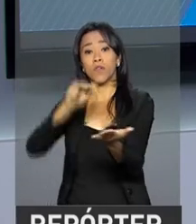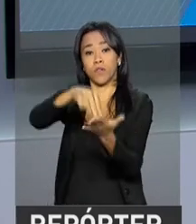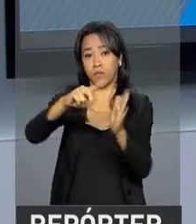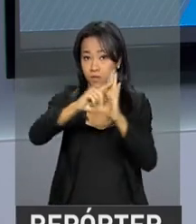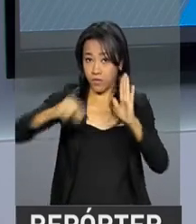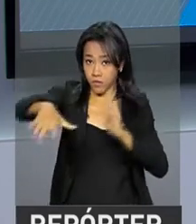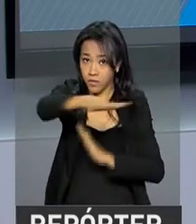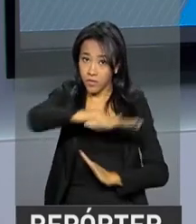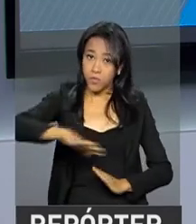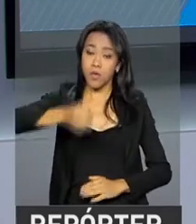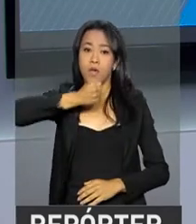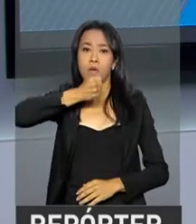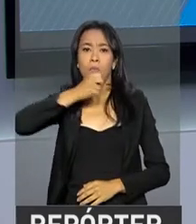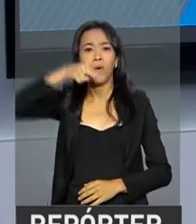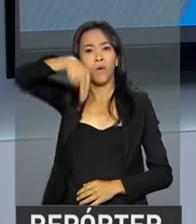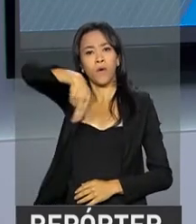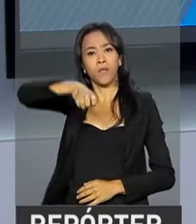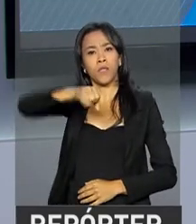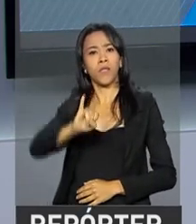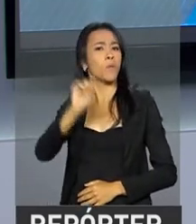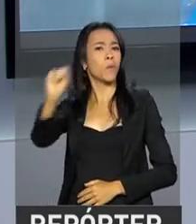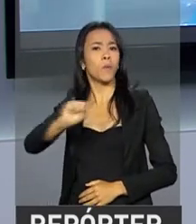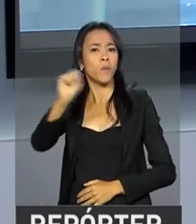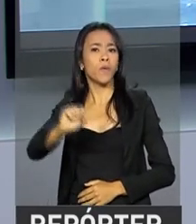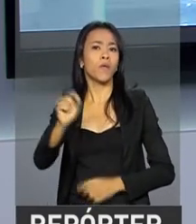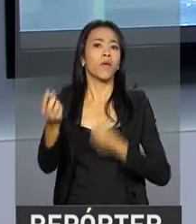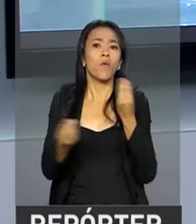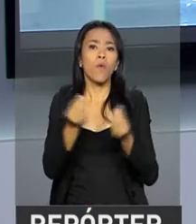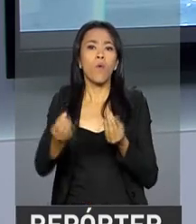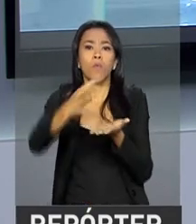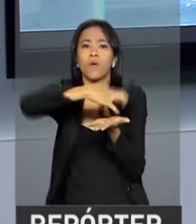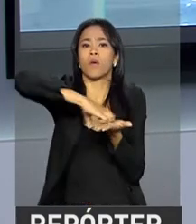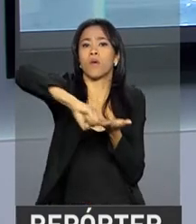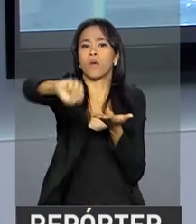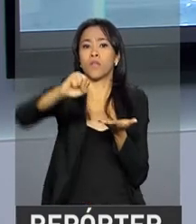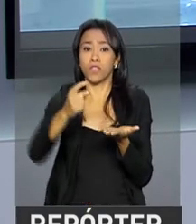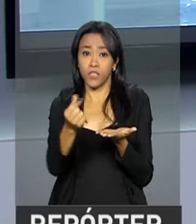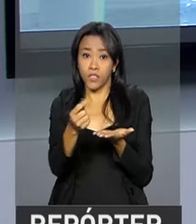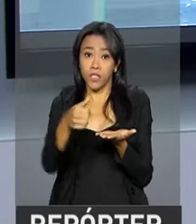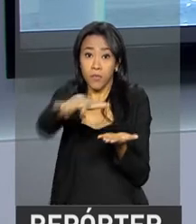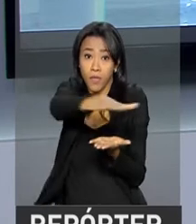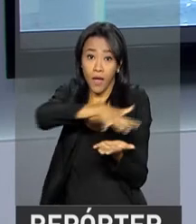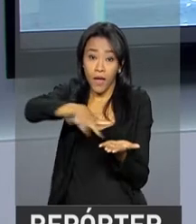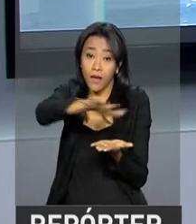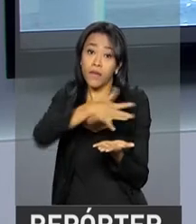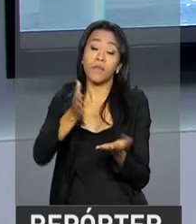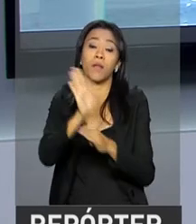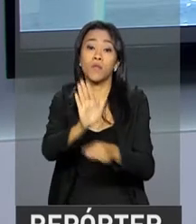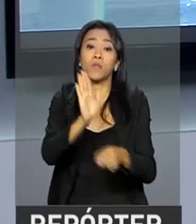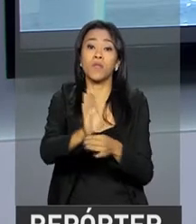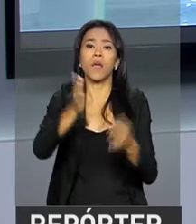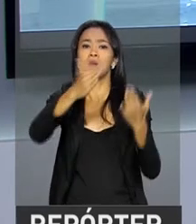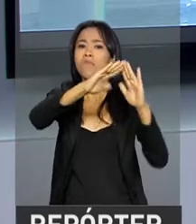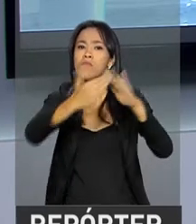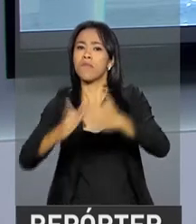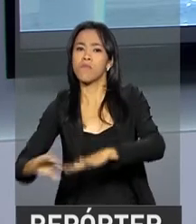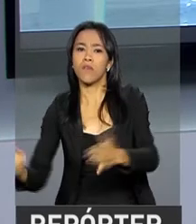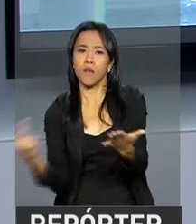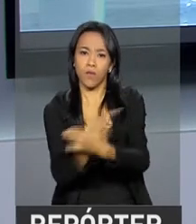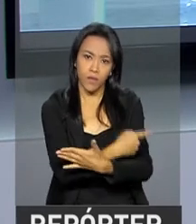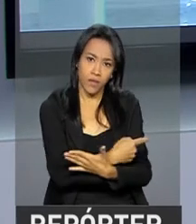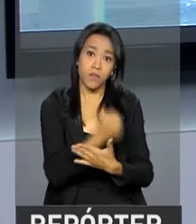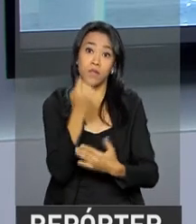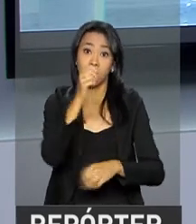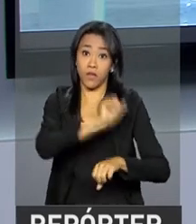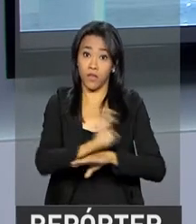repórter nem pereira tem informações sobre a liberação de recursos para ações emergenciais da defesa civil em quatro estados